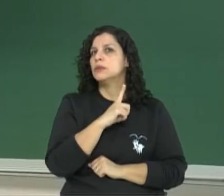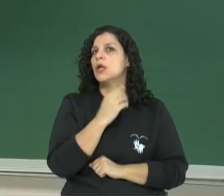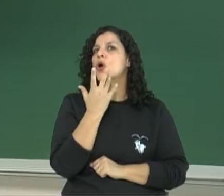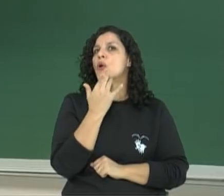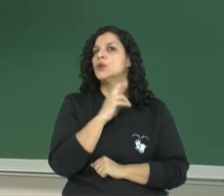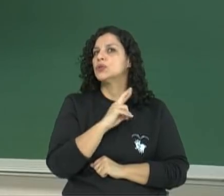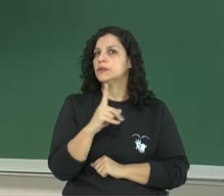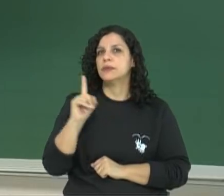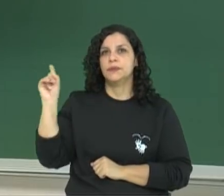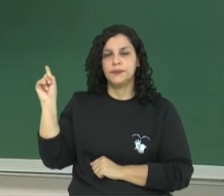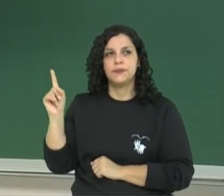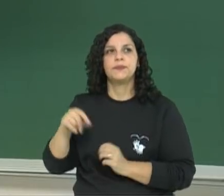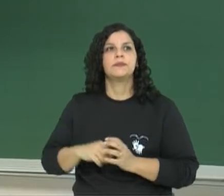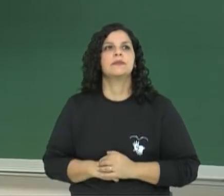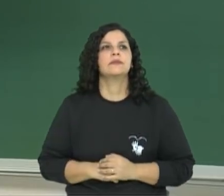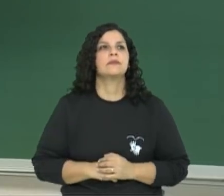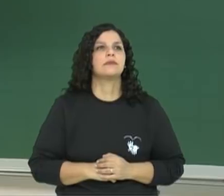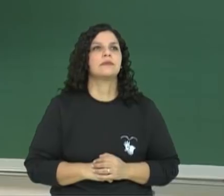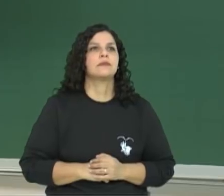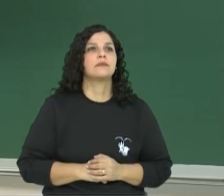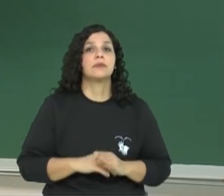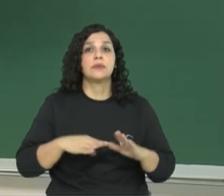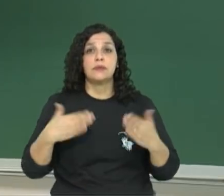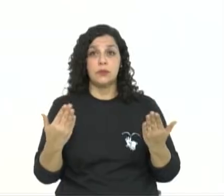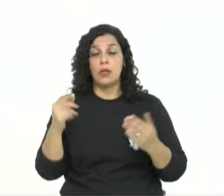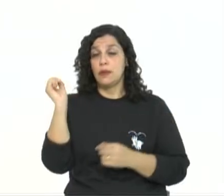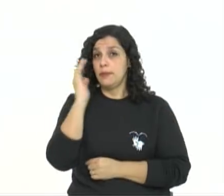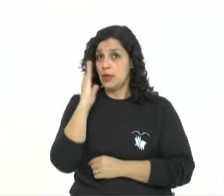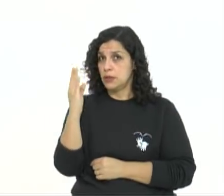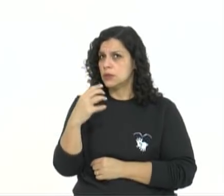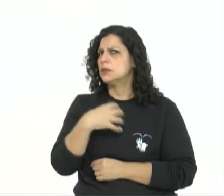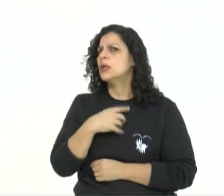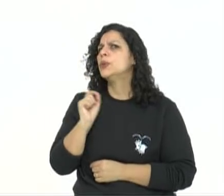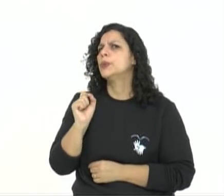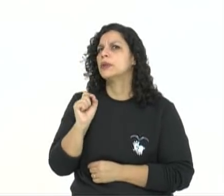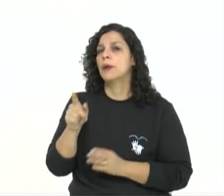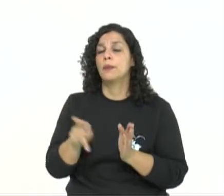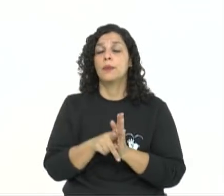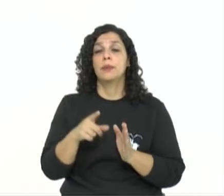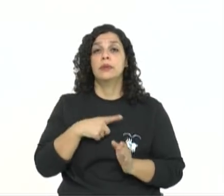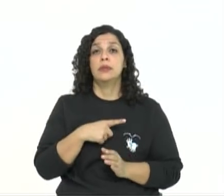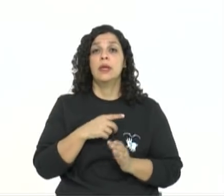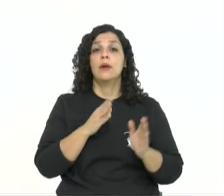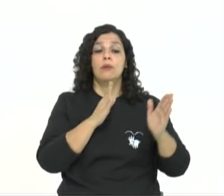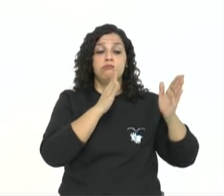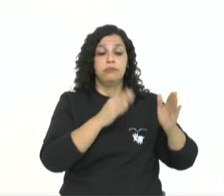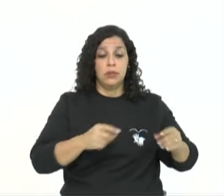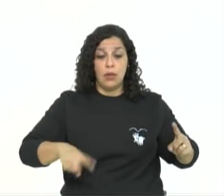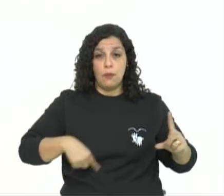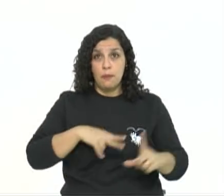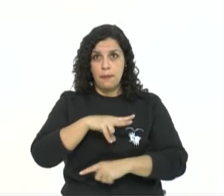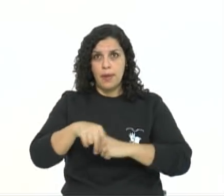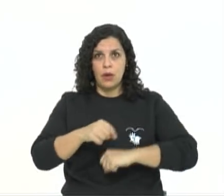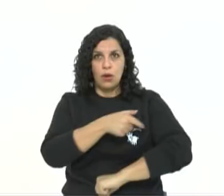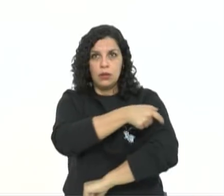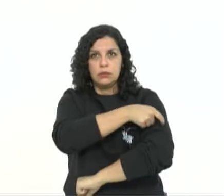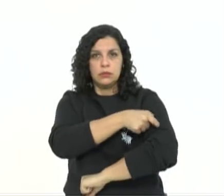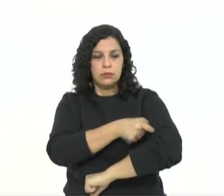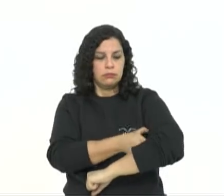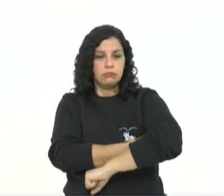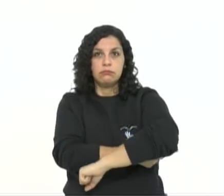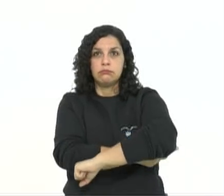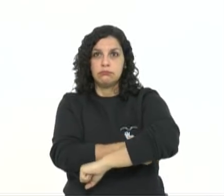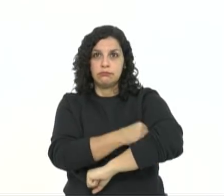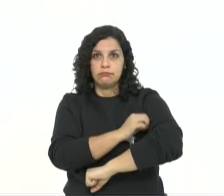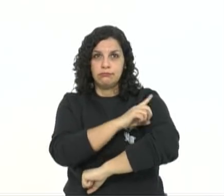Então, a graduação dos lutadores, somente usada no Brasil, é a colocação de uma corda no braço